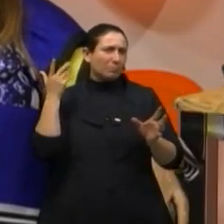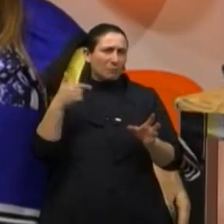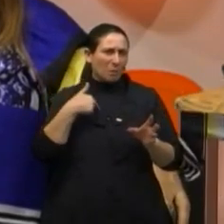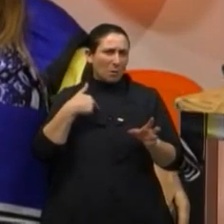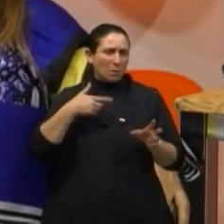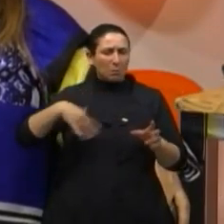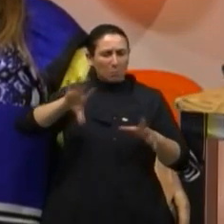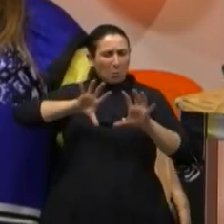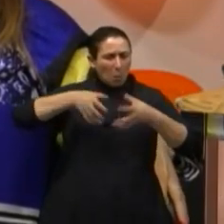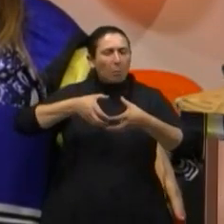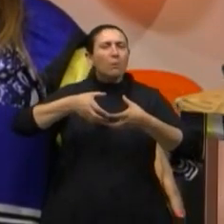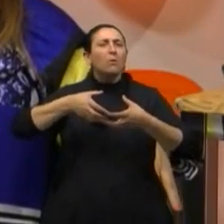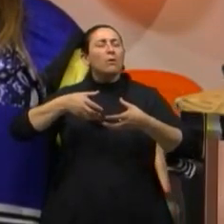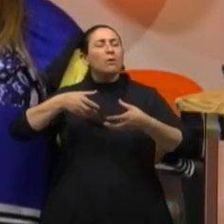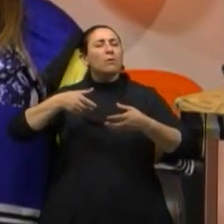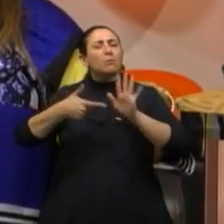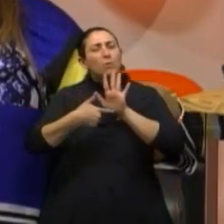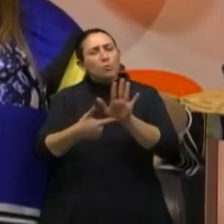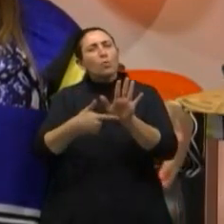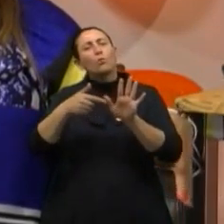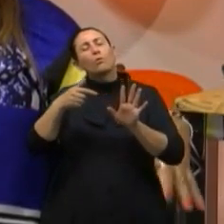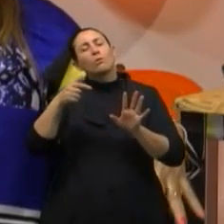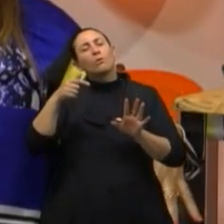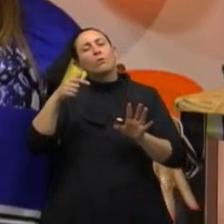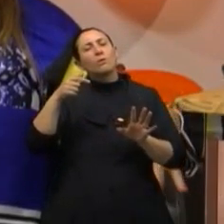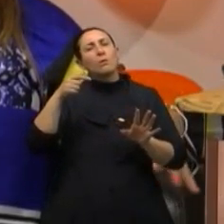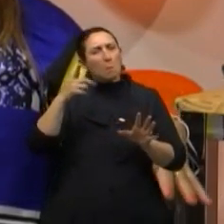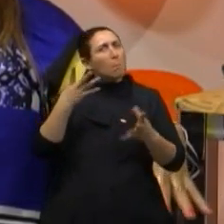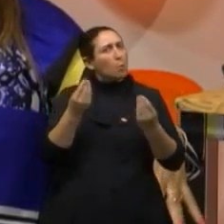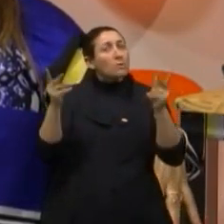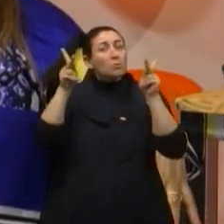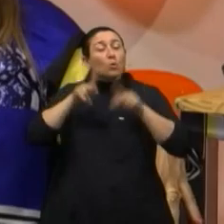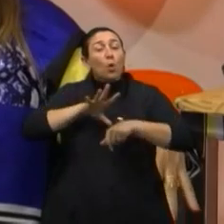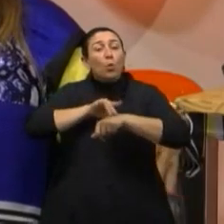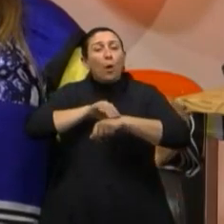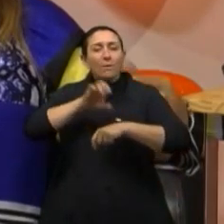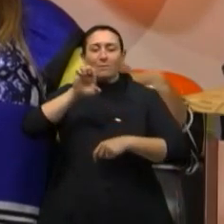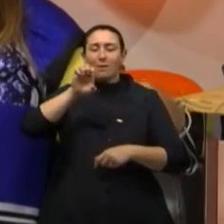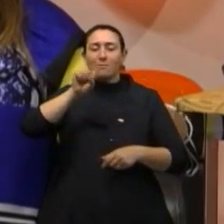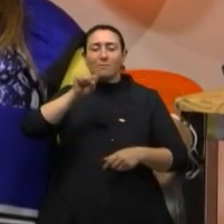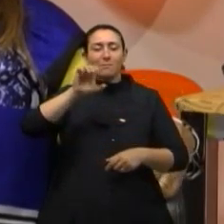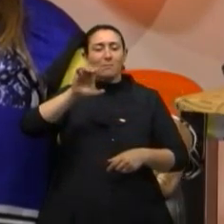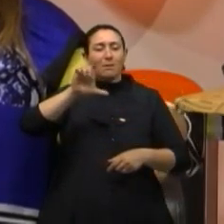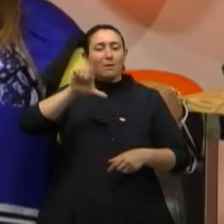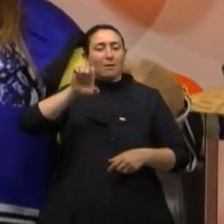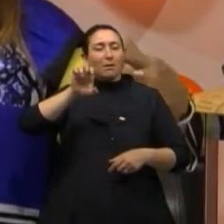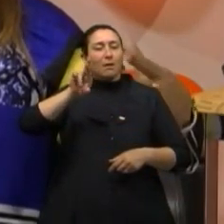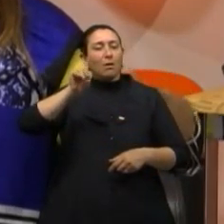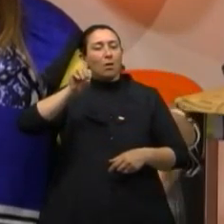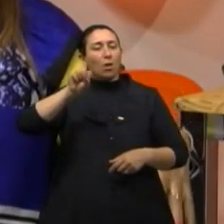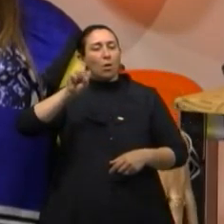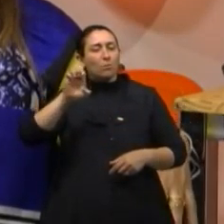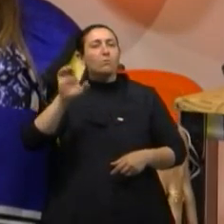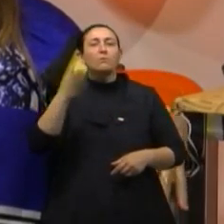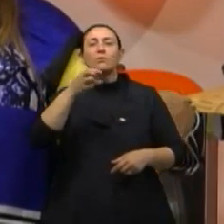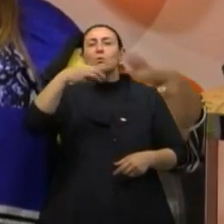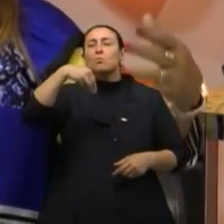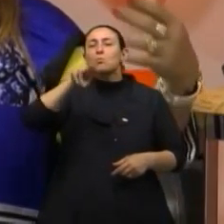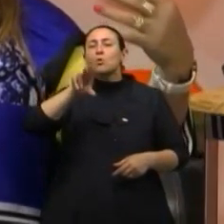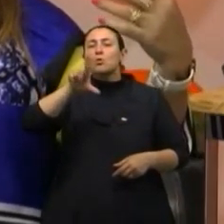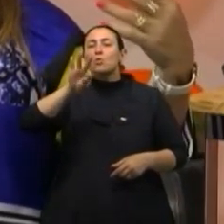pessoal eh foi muita gente com esclerose múltipla ah ok eh procurando e querendo saber os